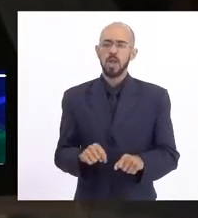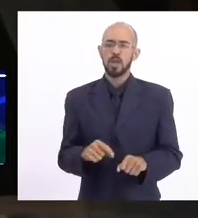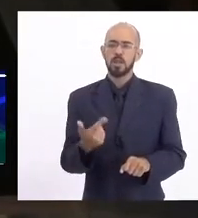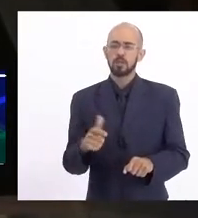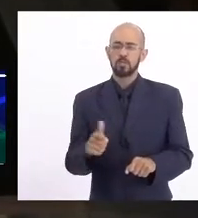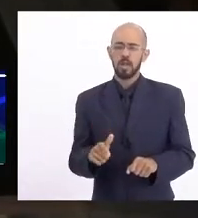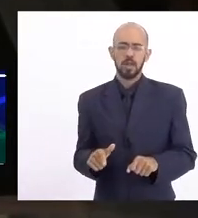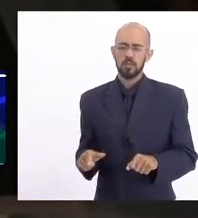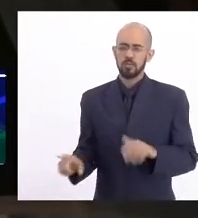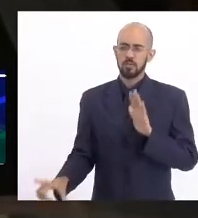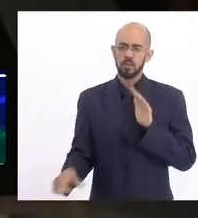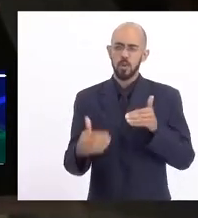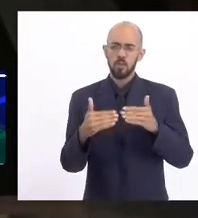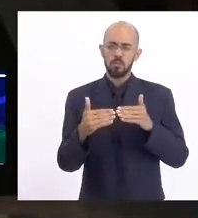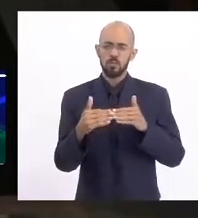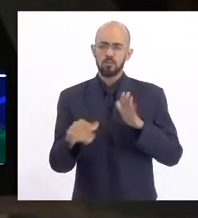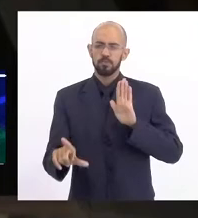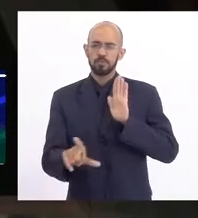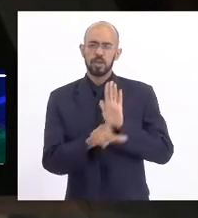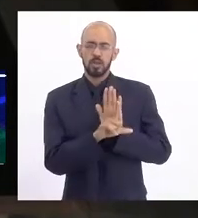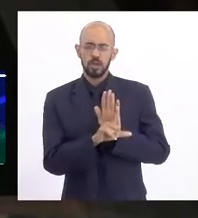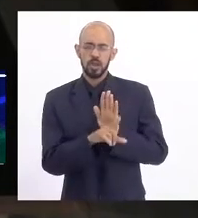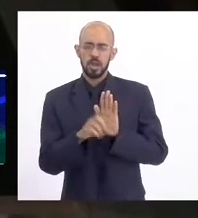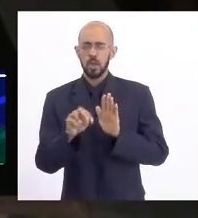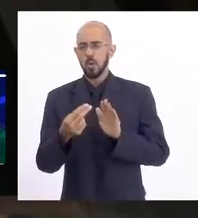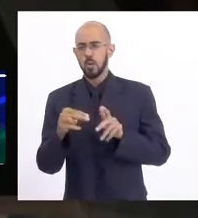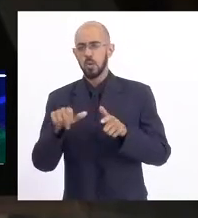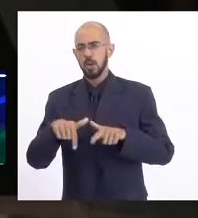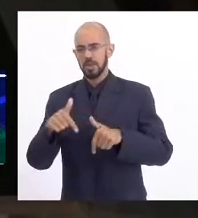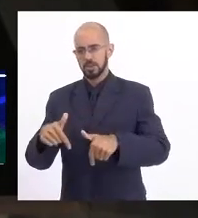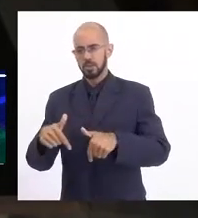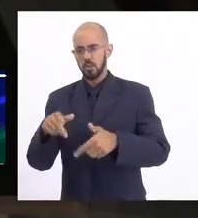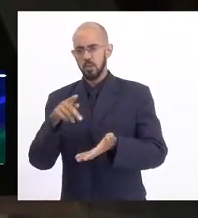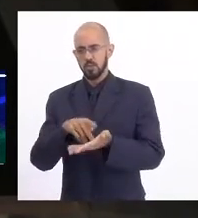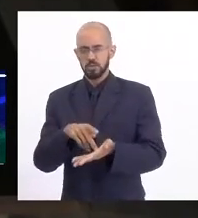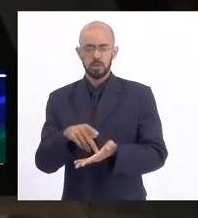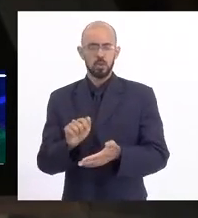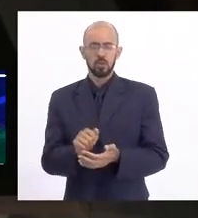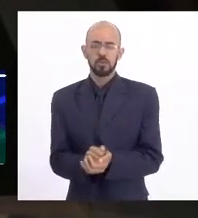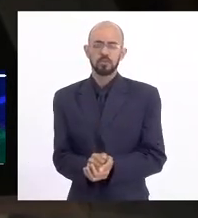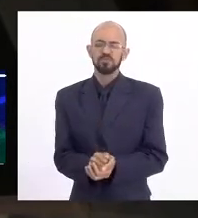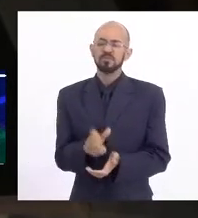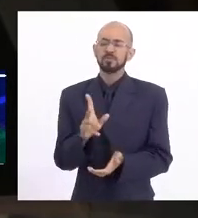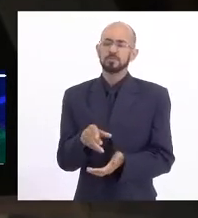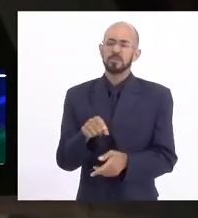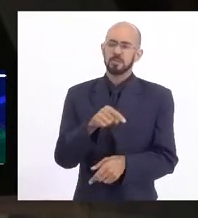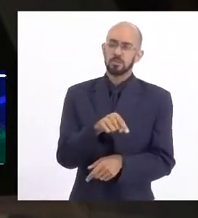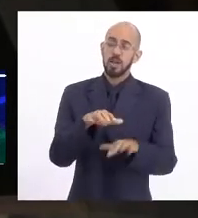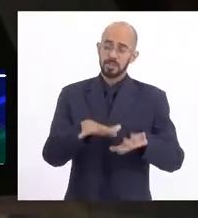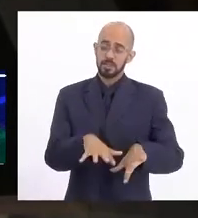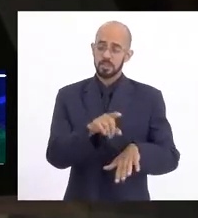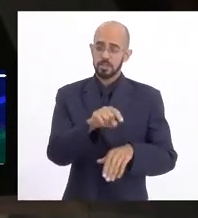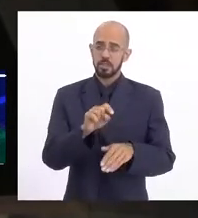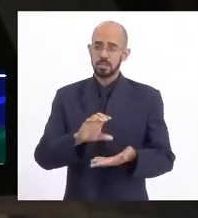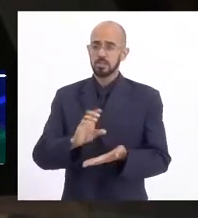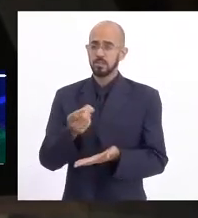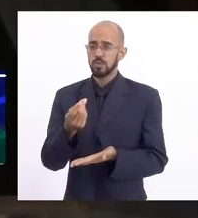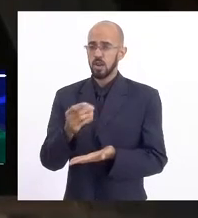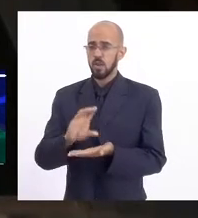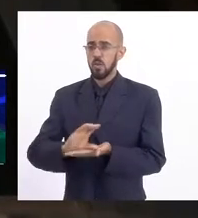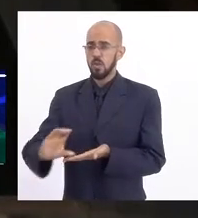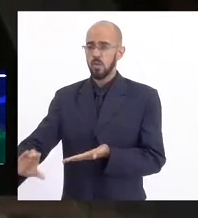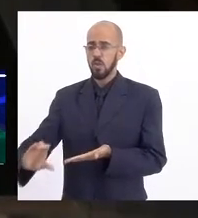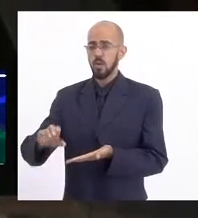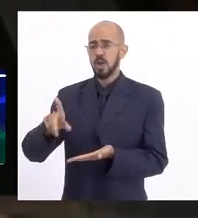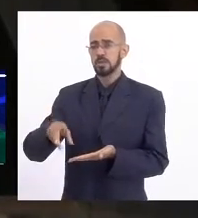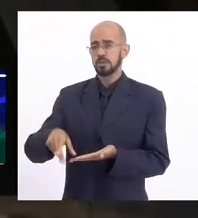lastro legal, sem lastro em nenhum ato oficial, e mesmo assim essas receitas vinculadas à Previdência foram, assim mesmo,